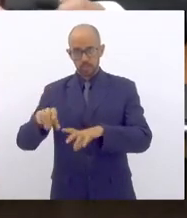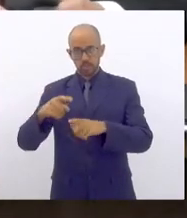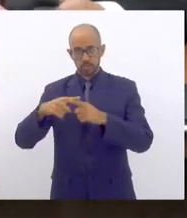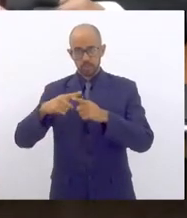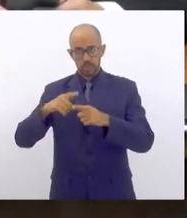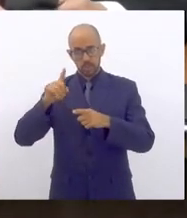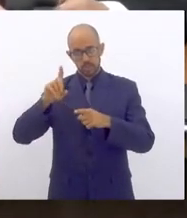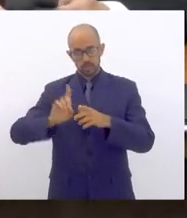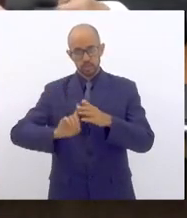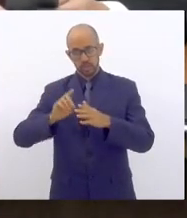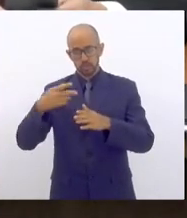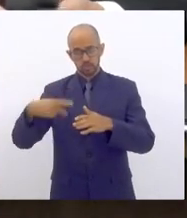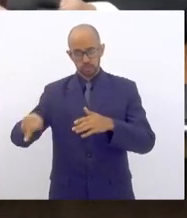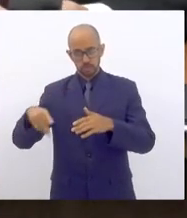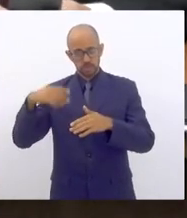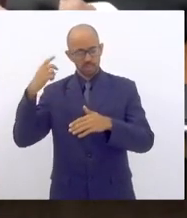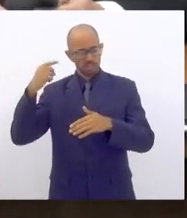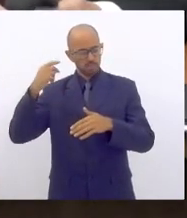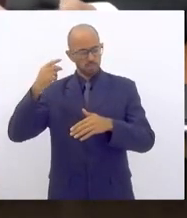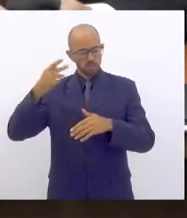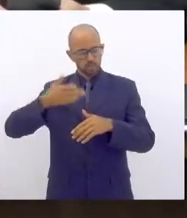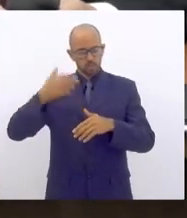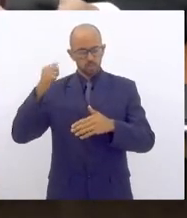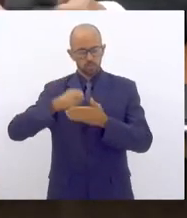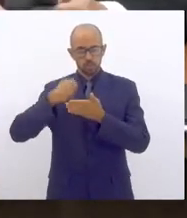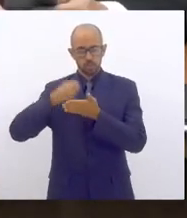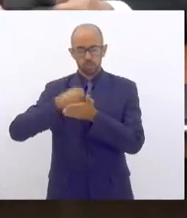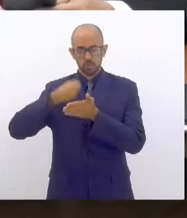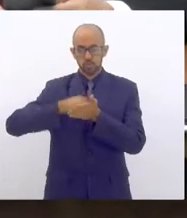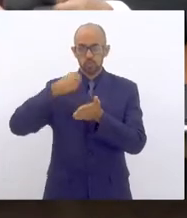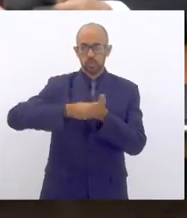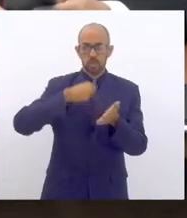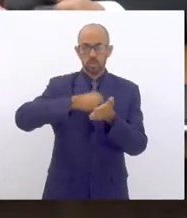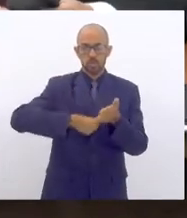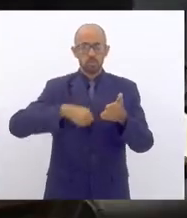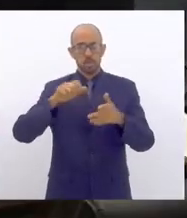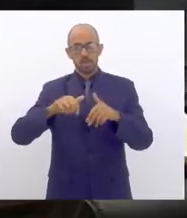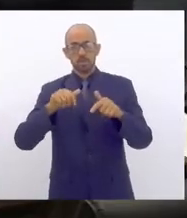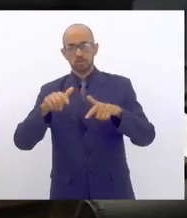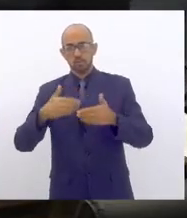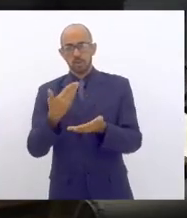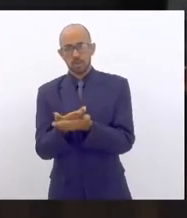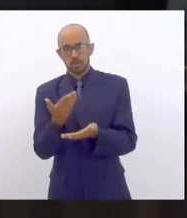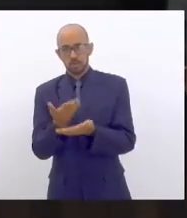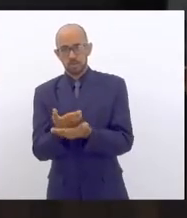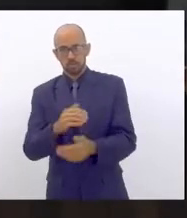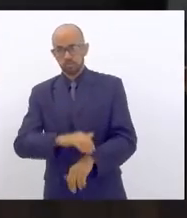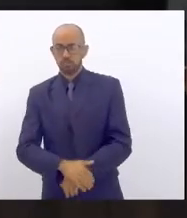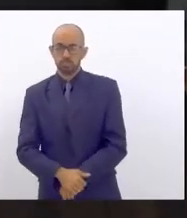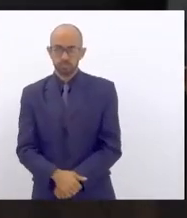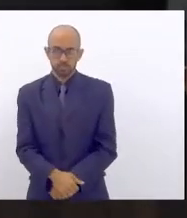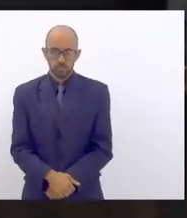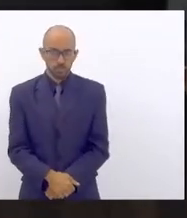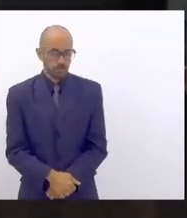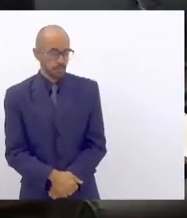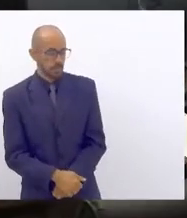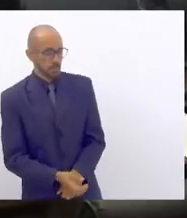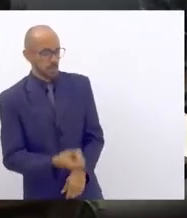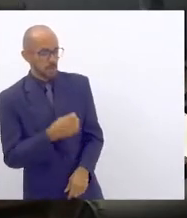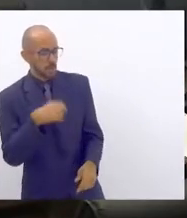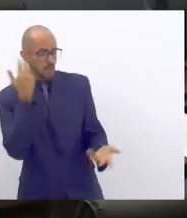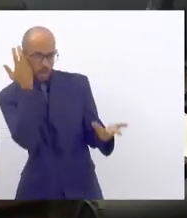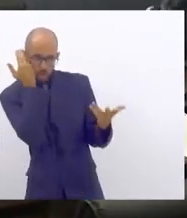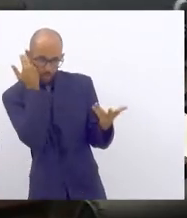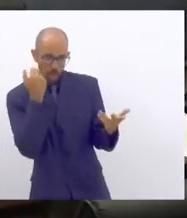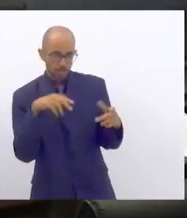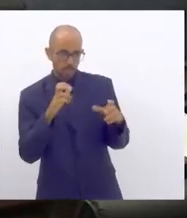há décadas construindo educação integral no Estado do Rio de Janeiro. Pela Comissão de Cultura, deputado Eliomar Coelho.